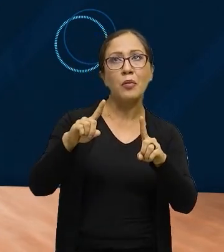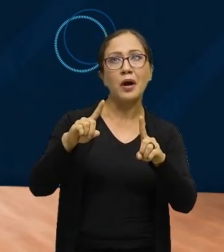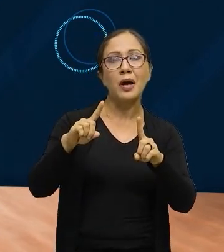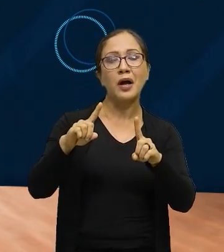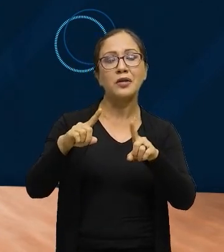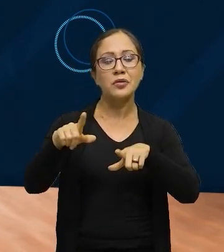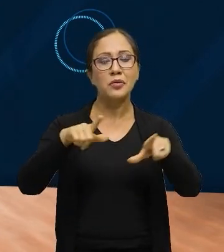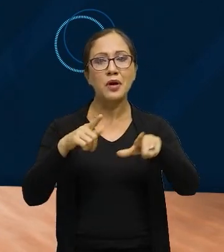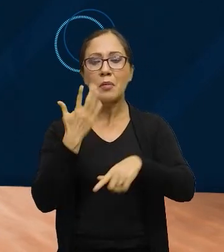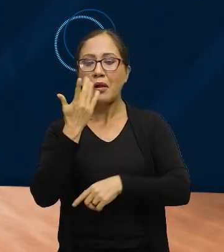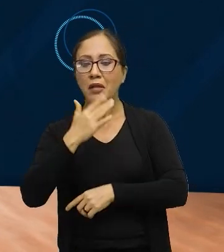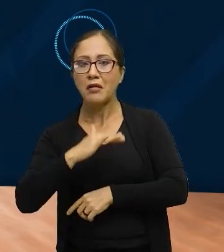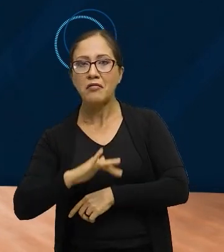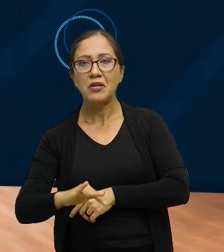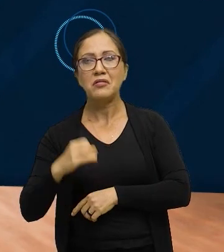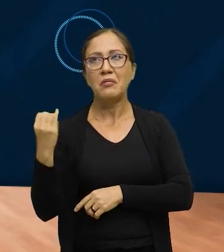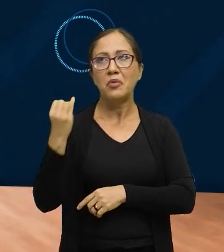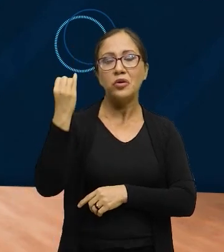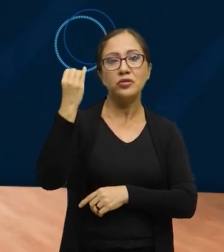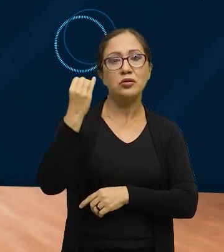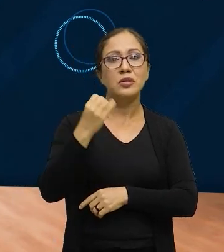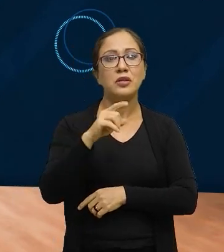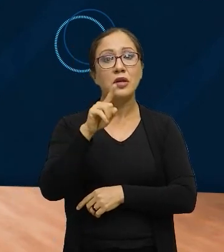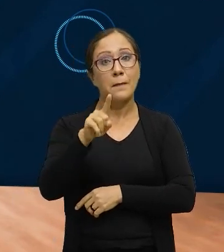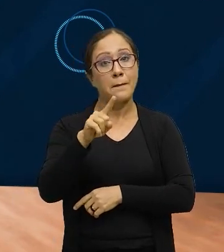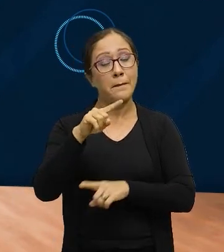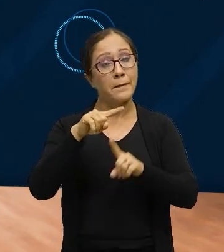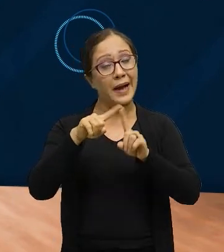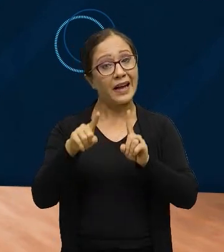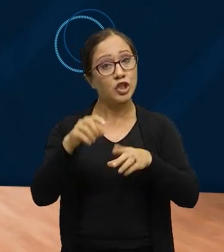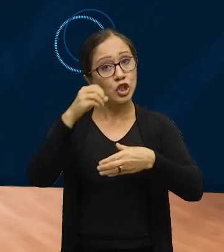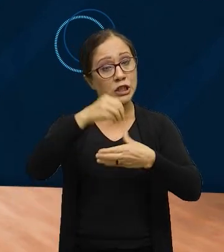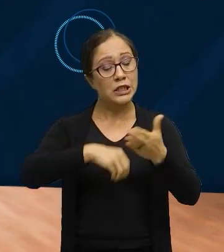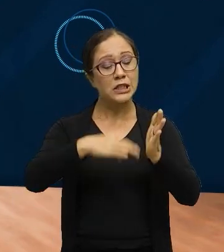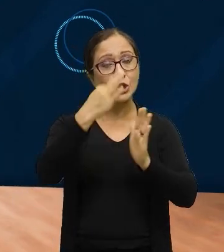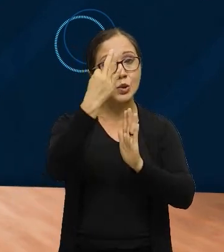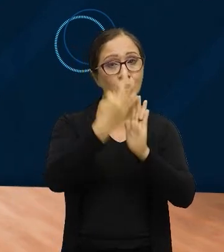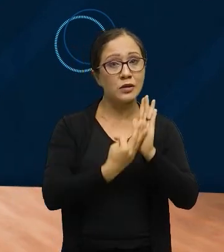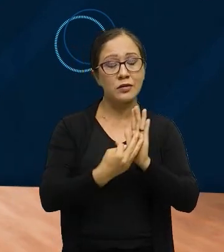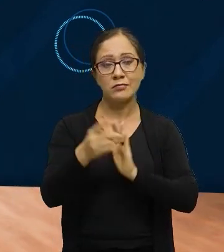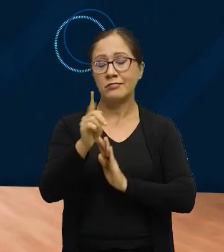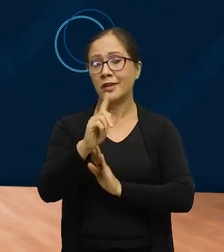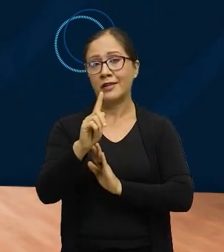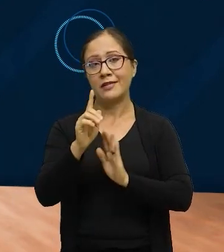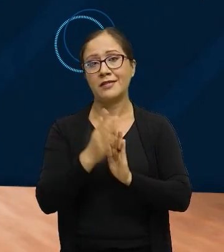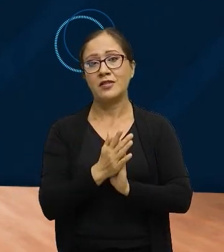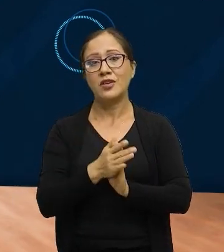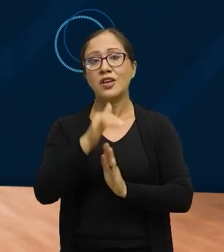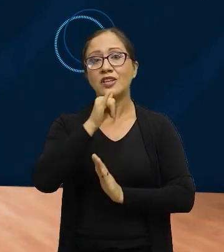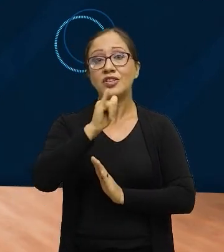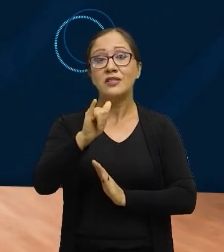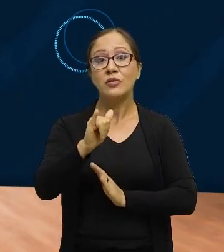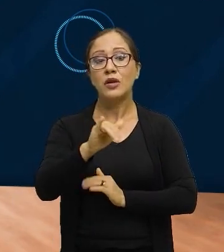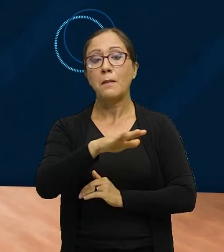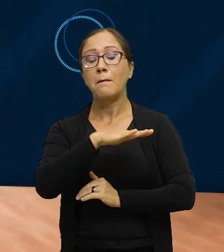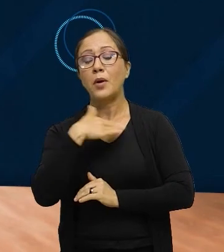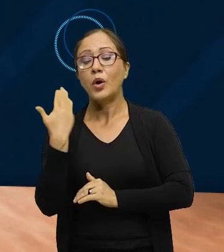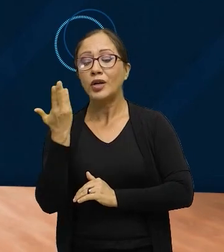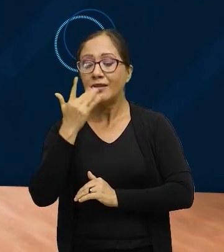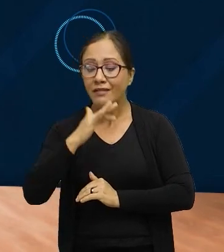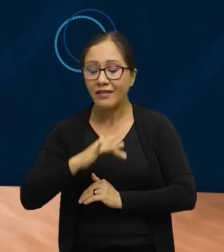ao trabalho infantil ele é importante. Mas no texto não se falava sobre isso. Falava sobre